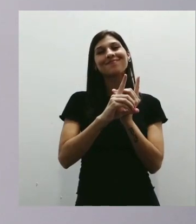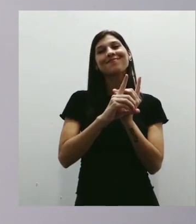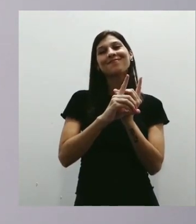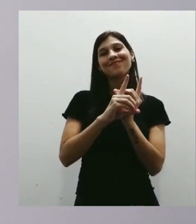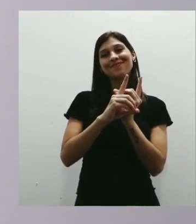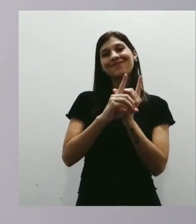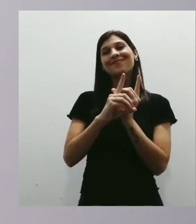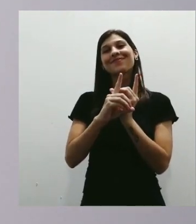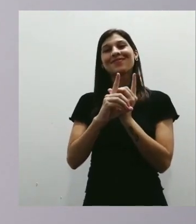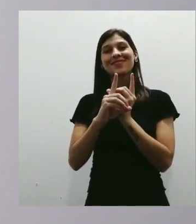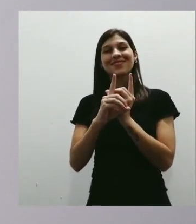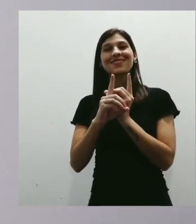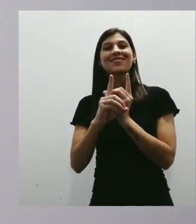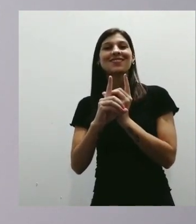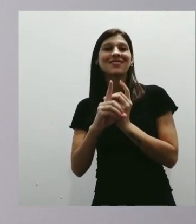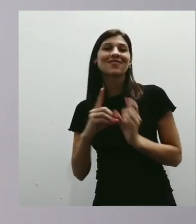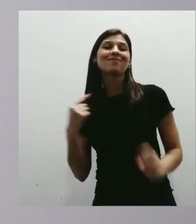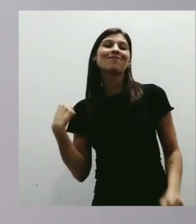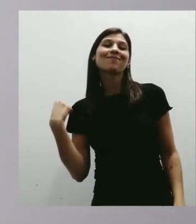encontrar.